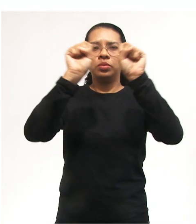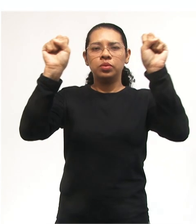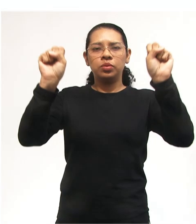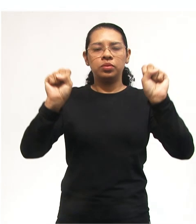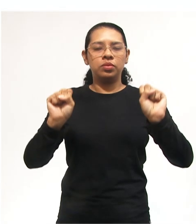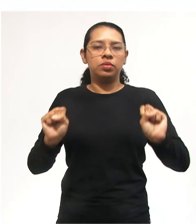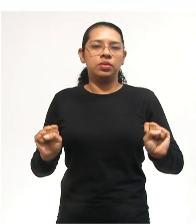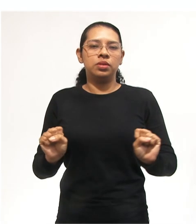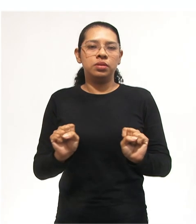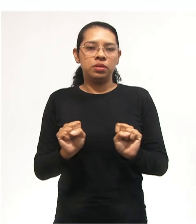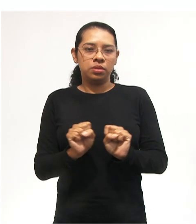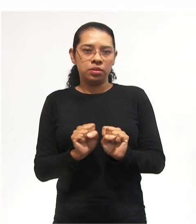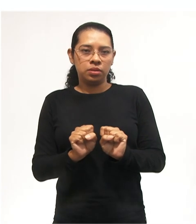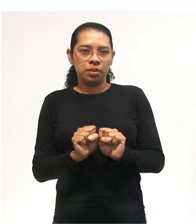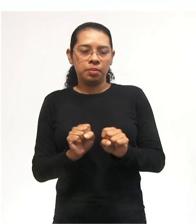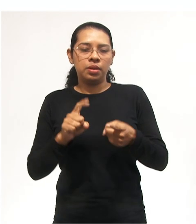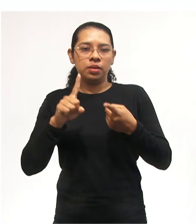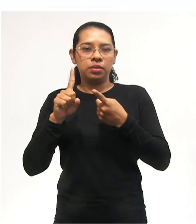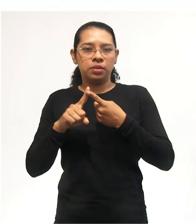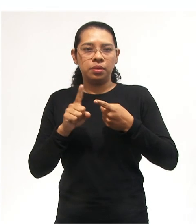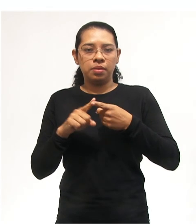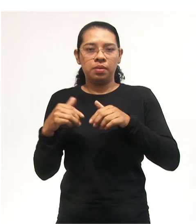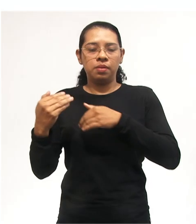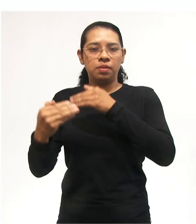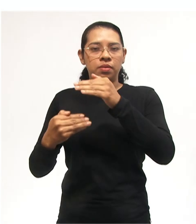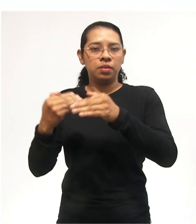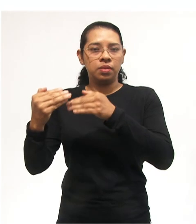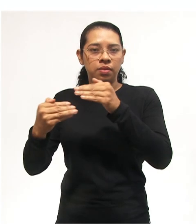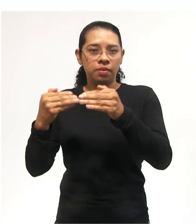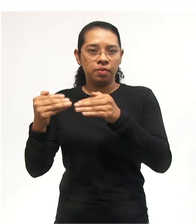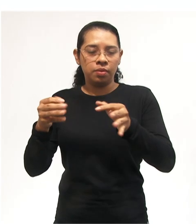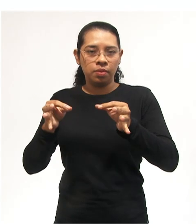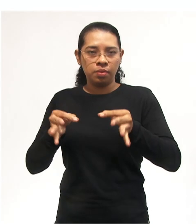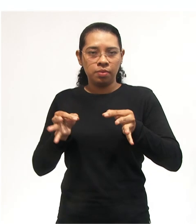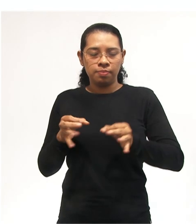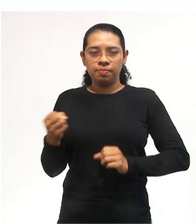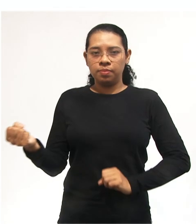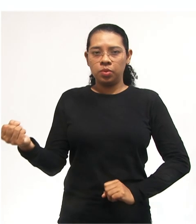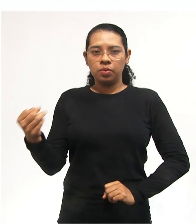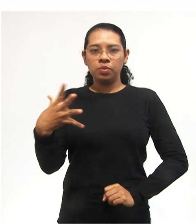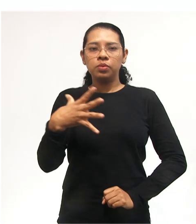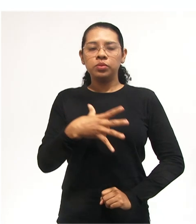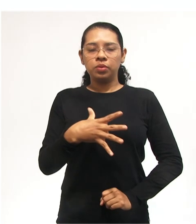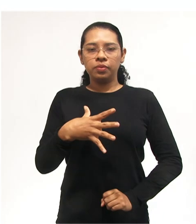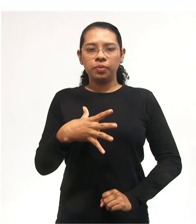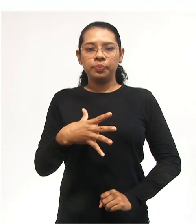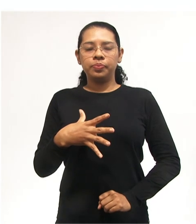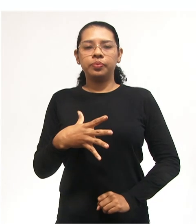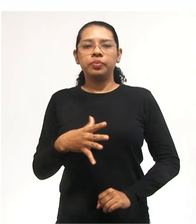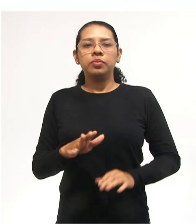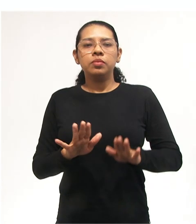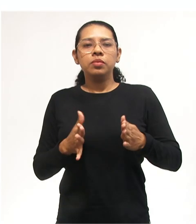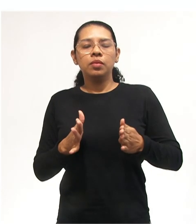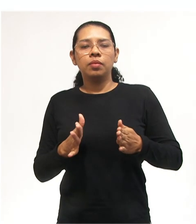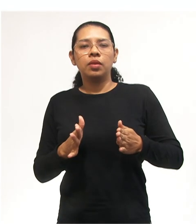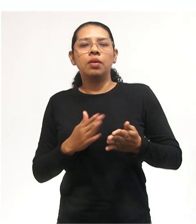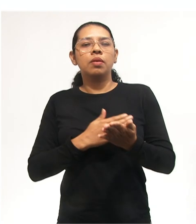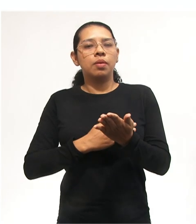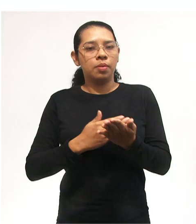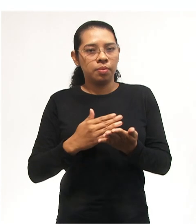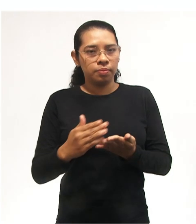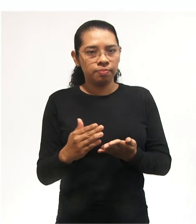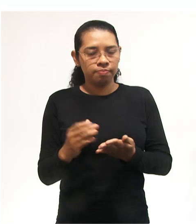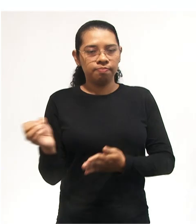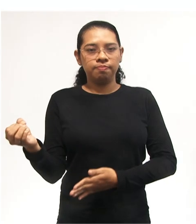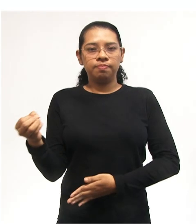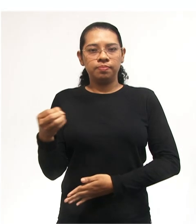com essa atuação no desenvolvimento dessas inovações, ok? E aí a gente tem, de novo, o papel